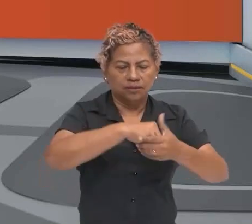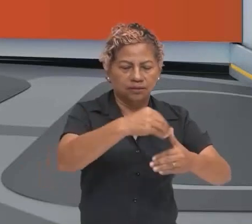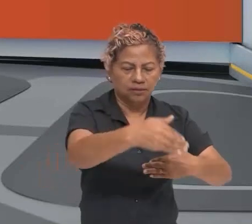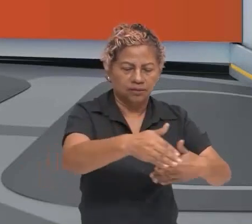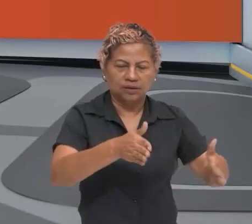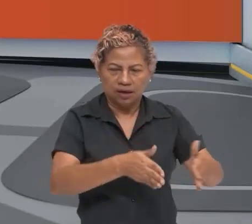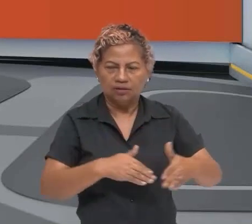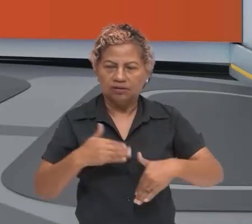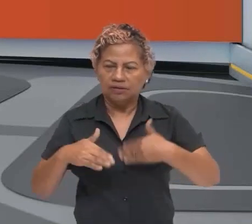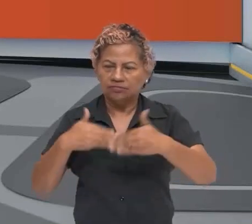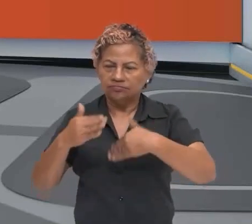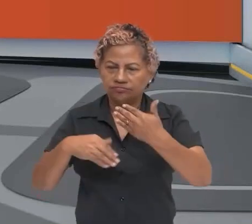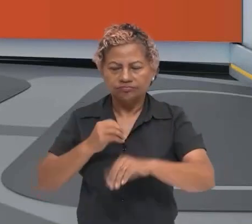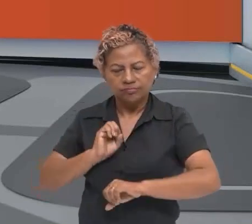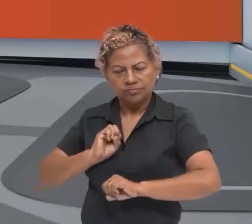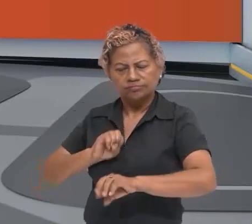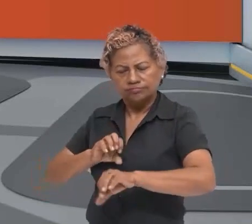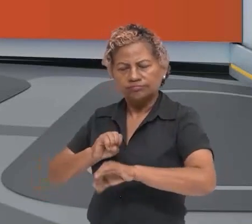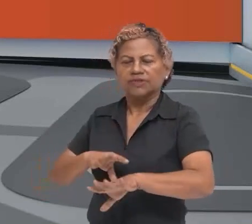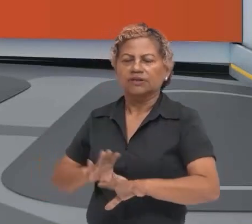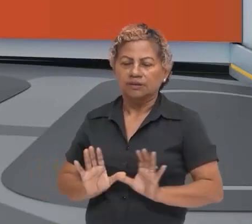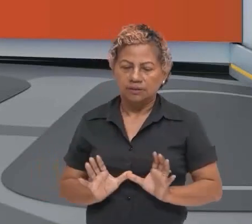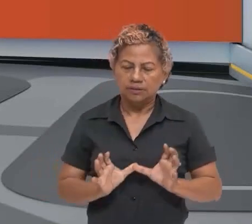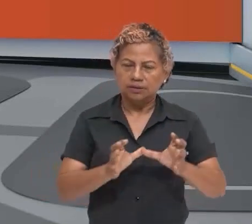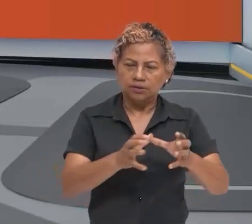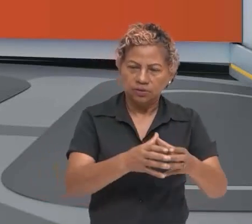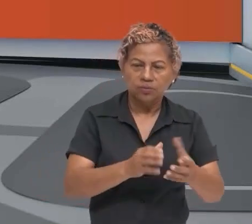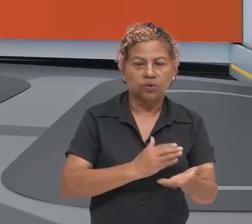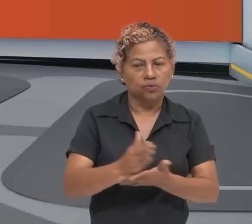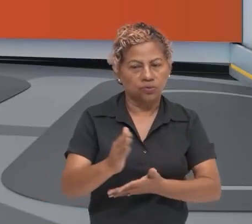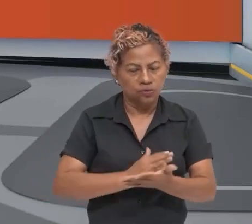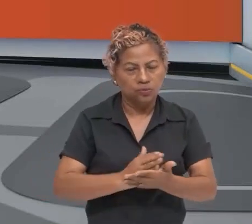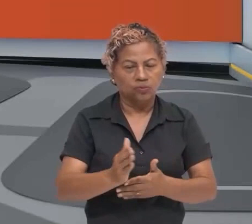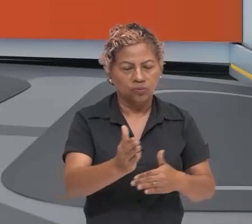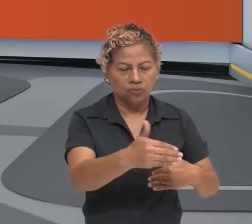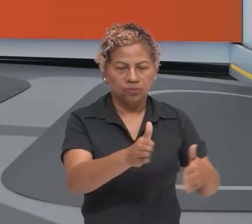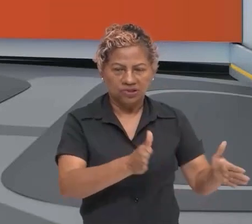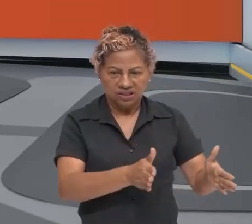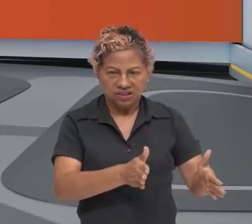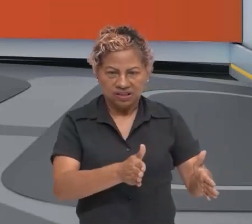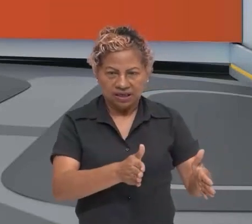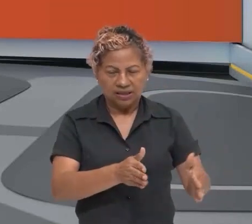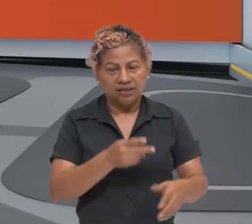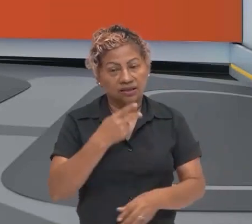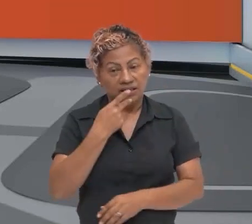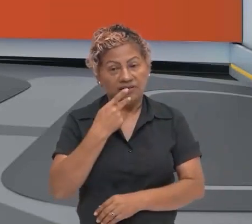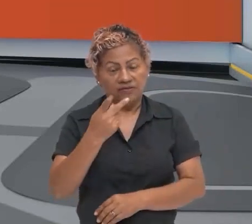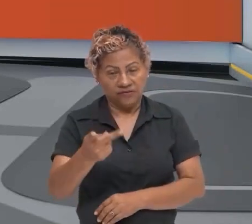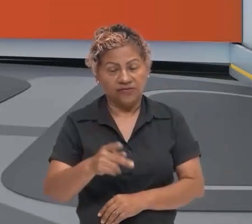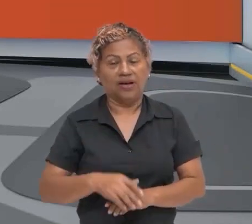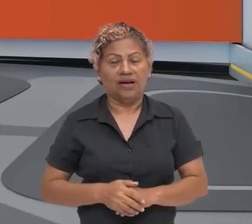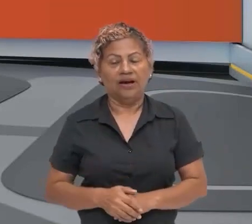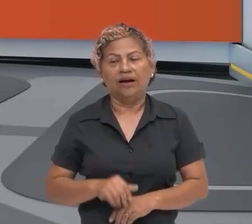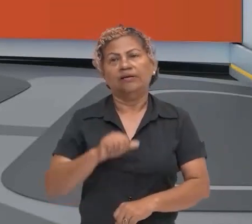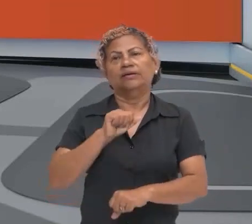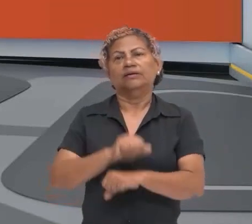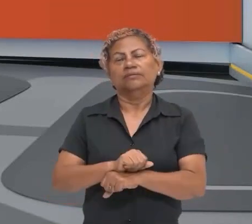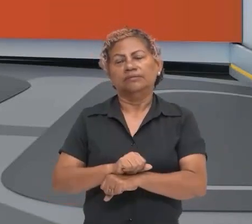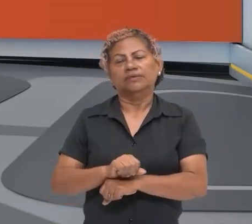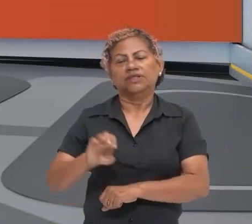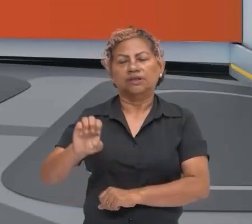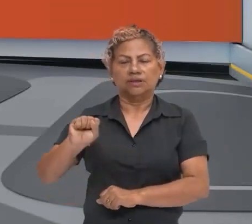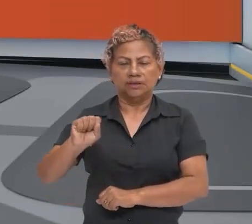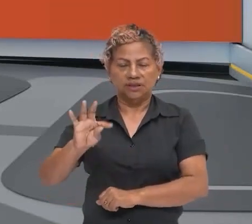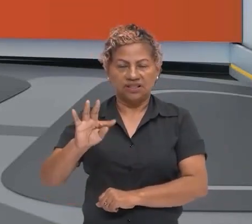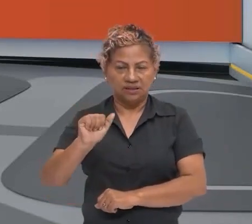sendo desenvolvido. E esses grupos, tem muitas salas que acontecem chamado de estações. E esses alunos que formam